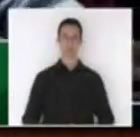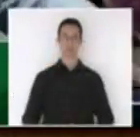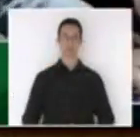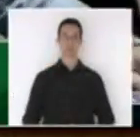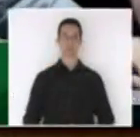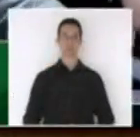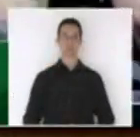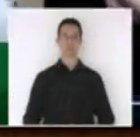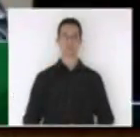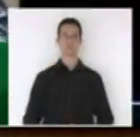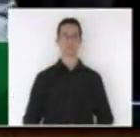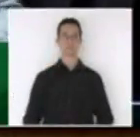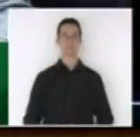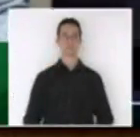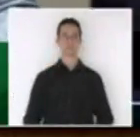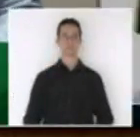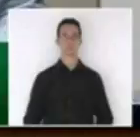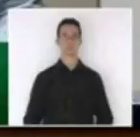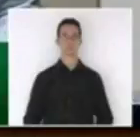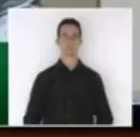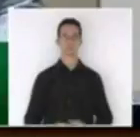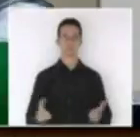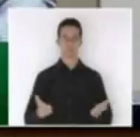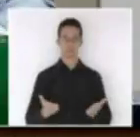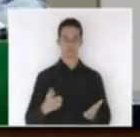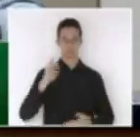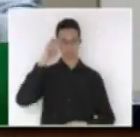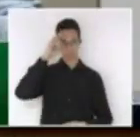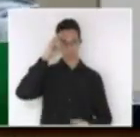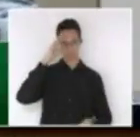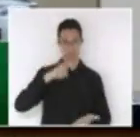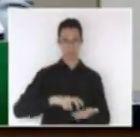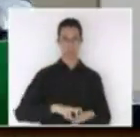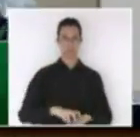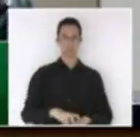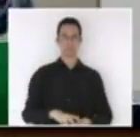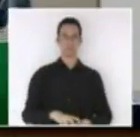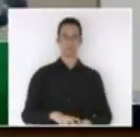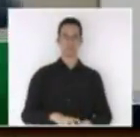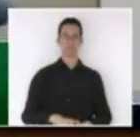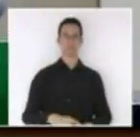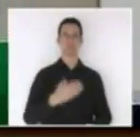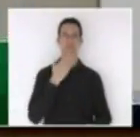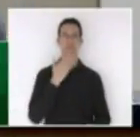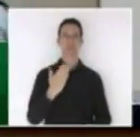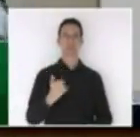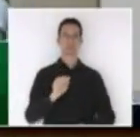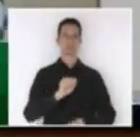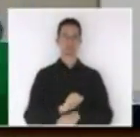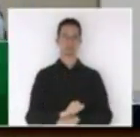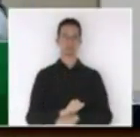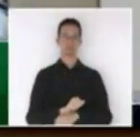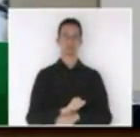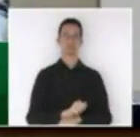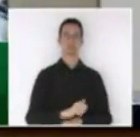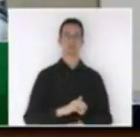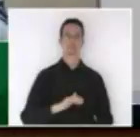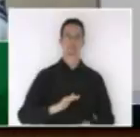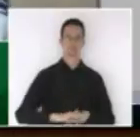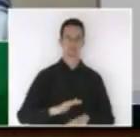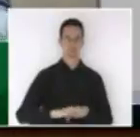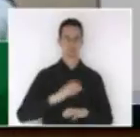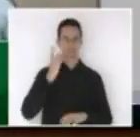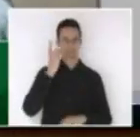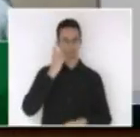Temos, na manhã desta quinta-feira, um pedido de suspensão de autoria do deputado